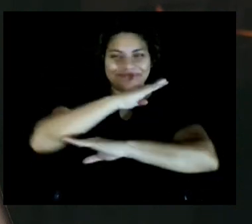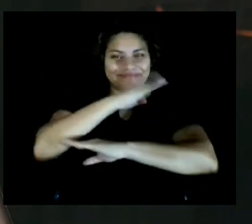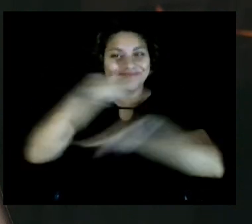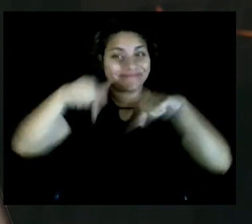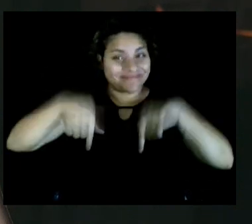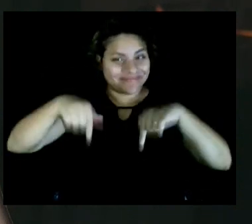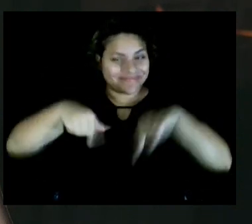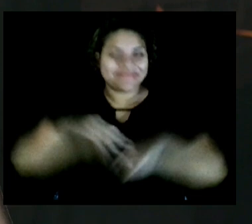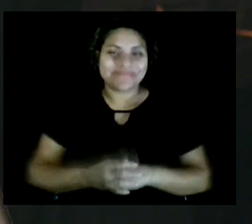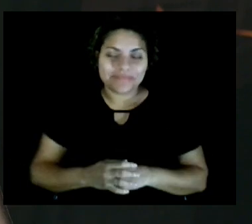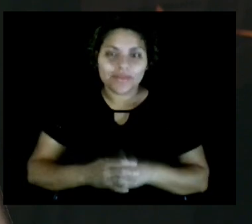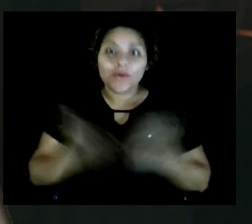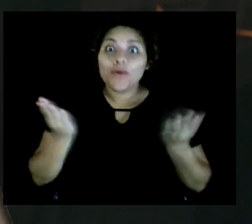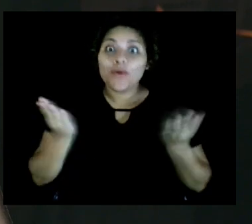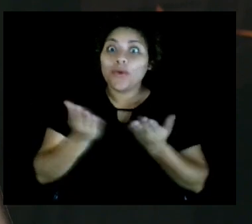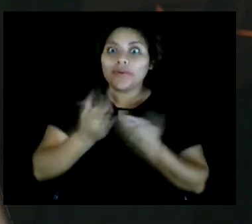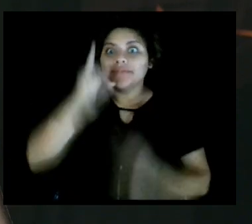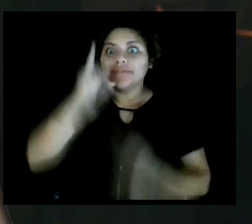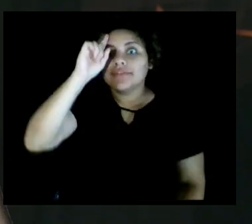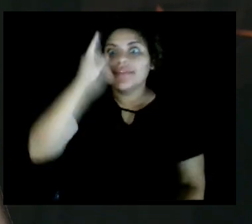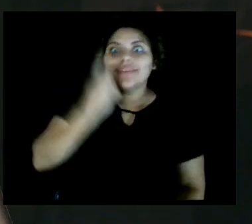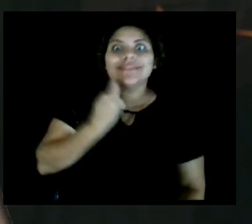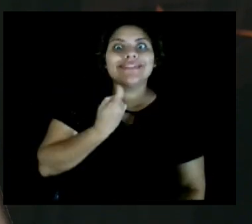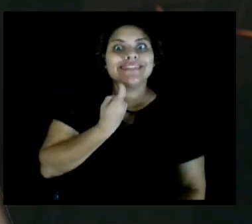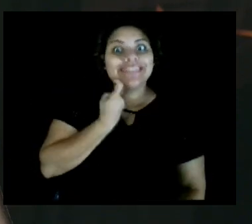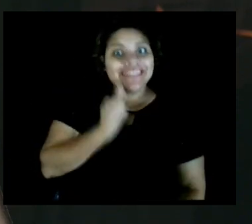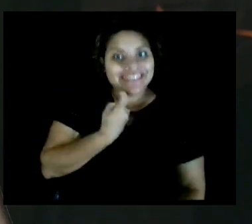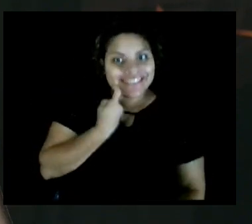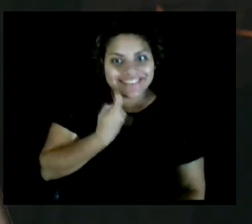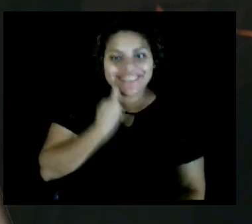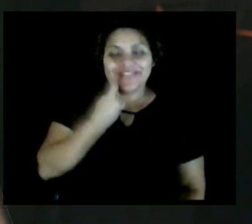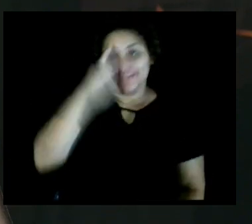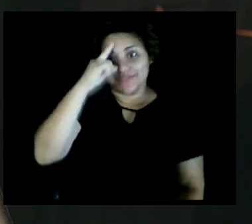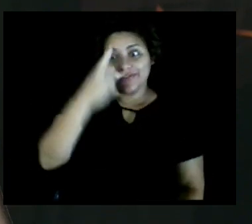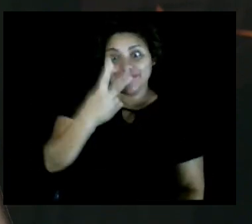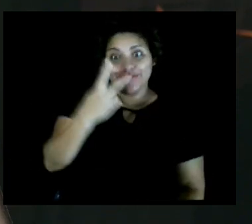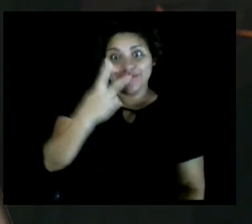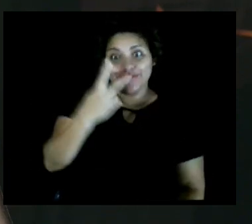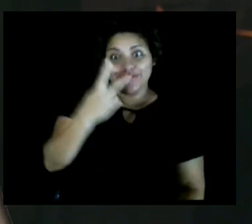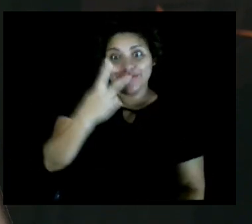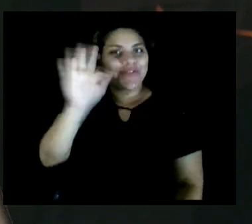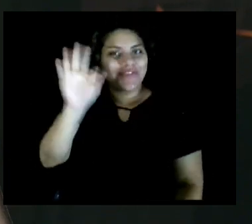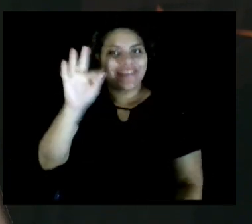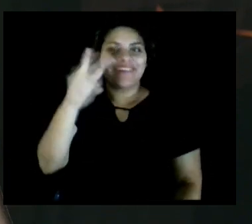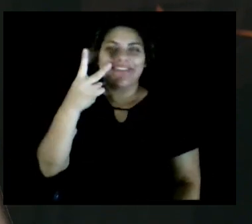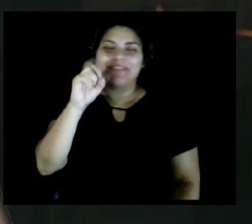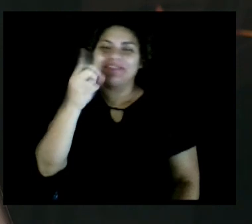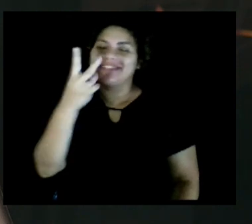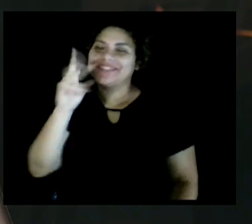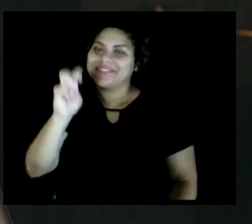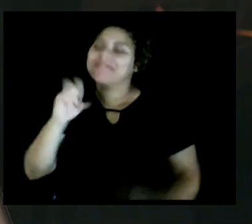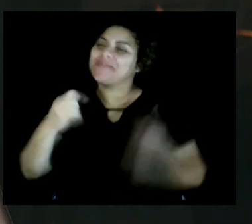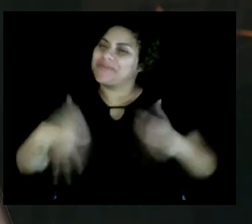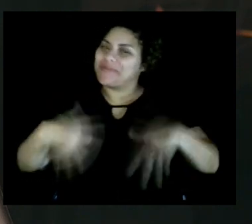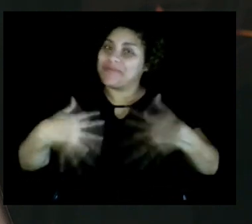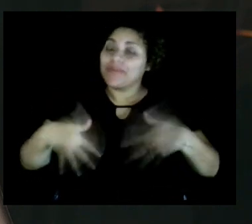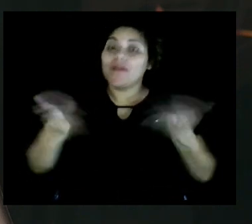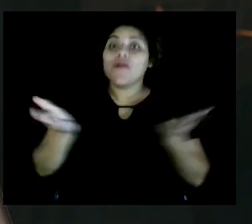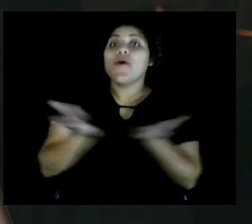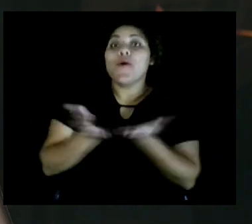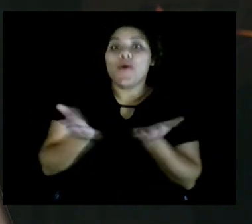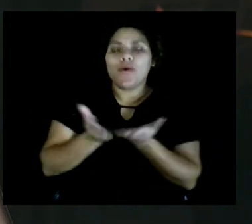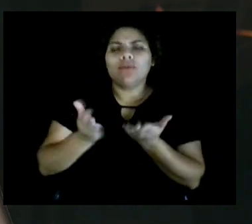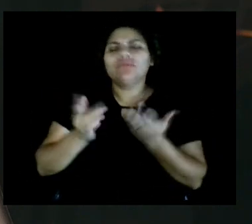já é sexta-feira, dia 21 de fevereiro de 2025. E no programa de hoje nós vamos falar